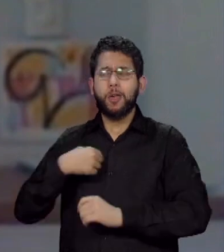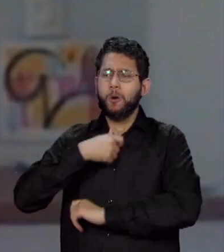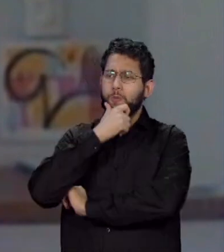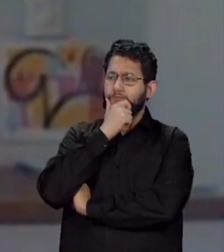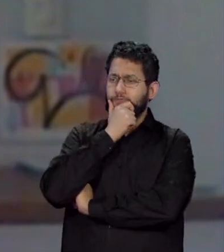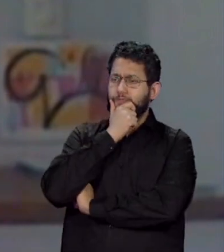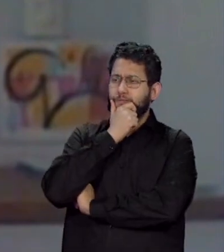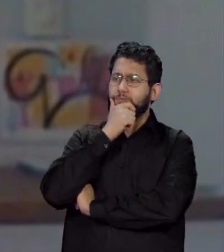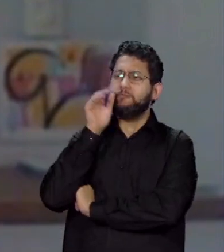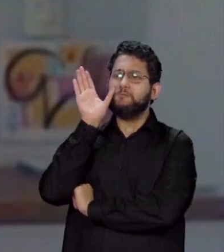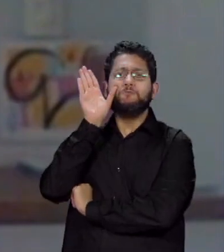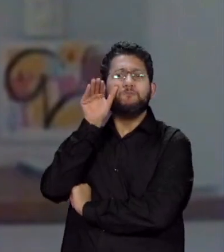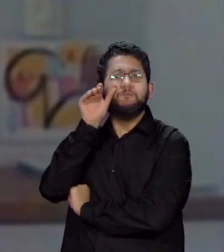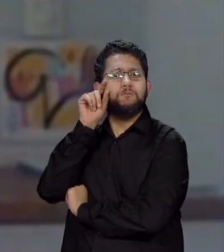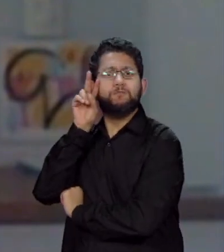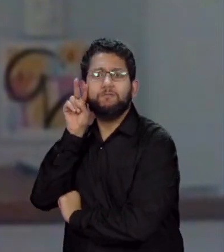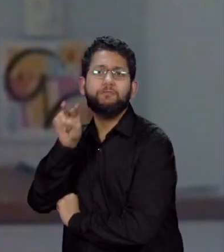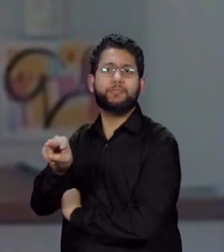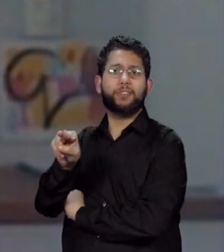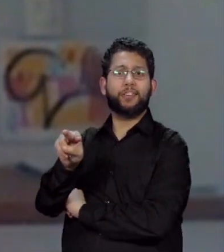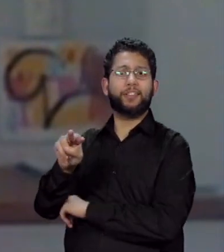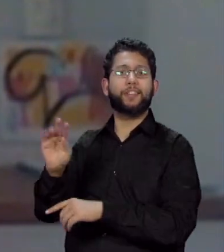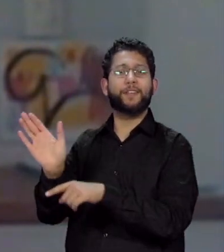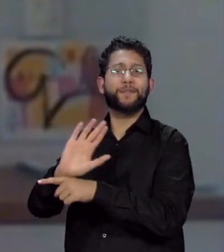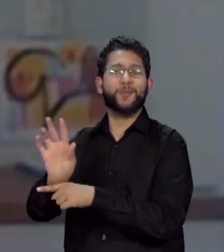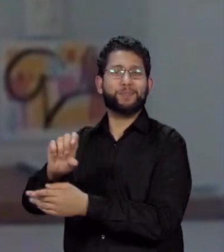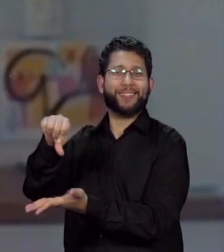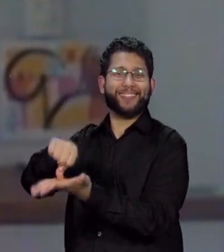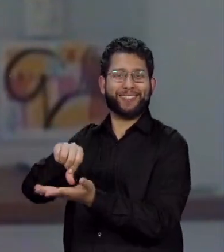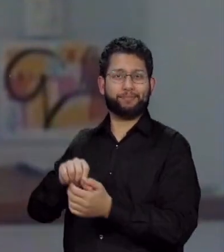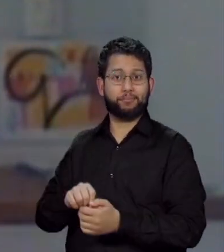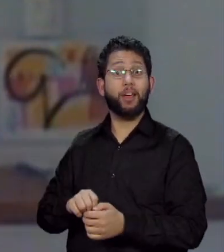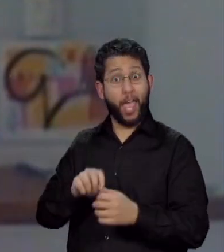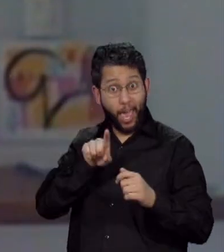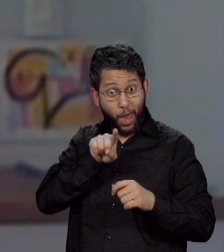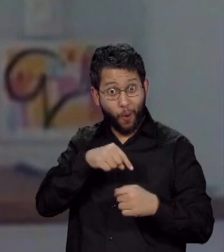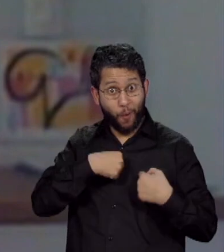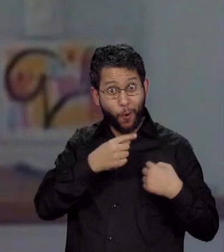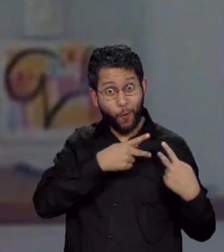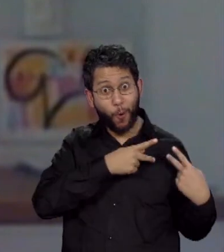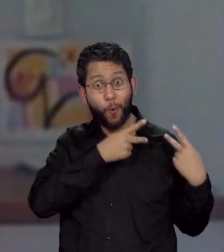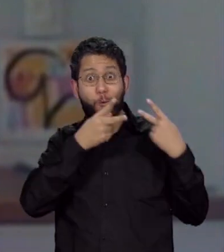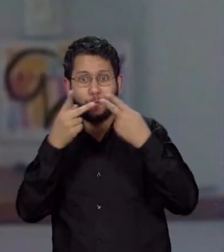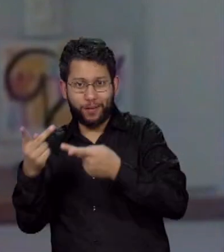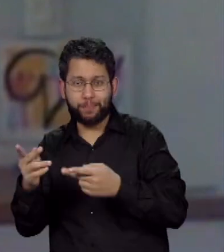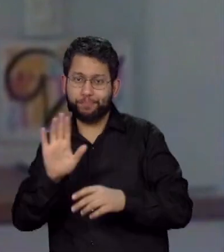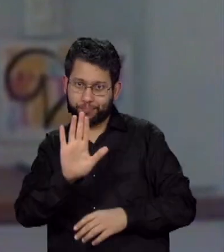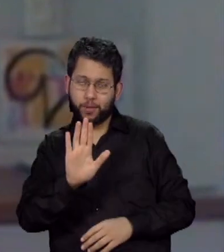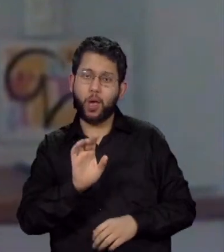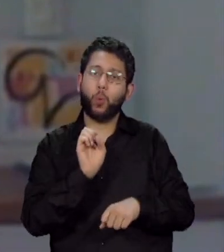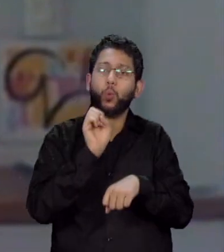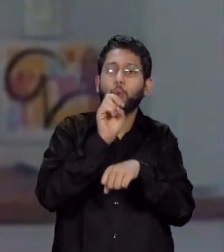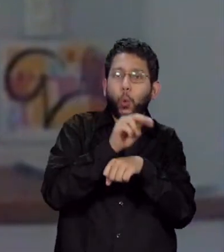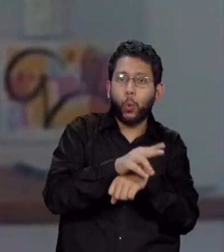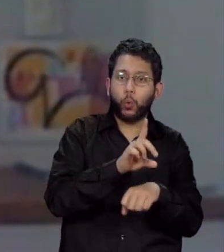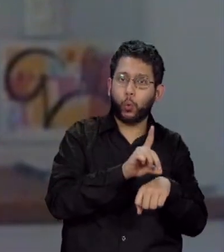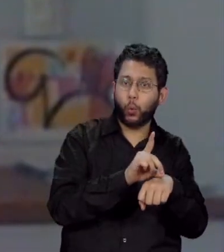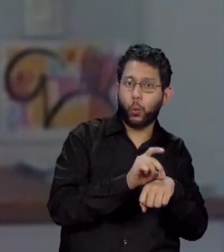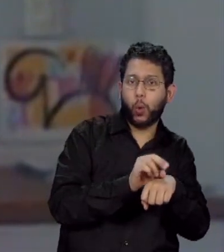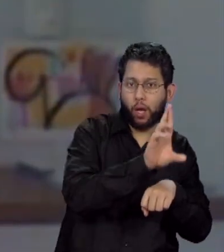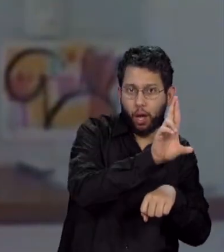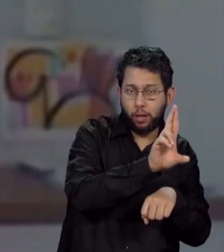meu objeto de estudo, de pesquisa. Eu fui para o Irã, né, esse doutorado me permitiu fazer uma parte do meu